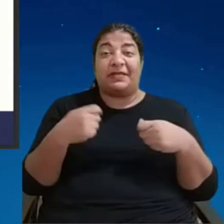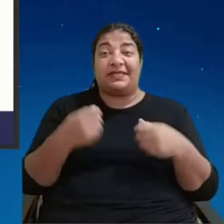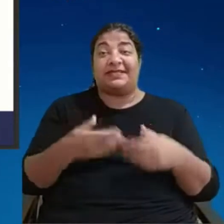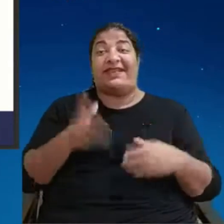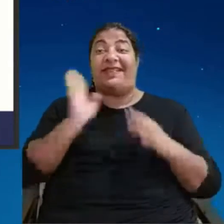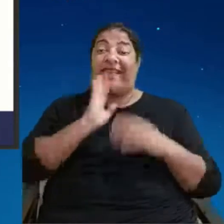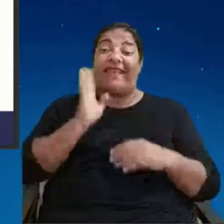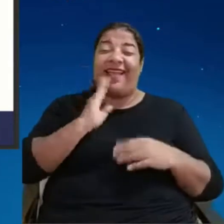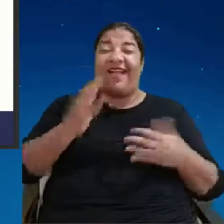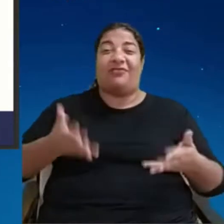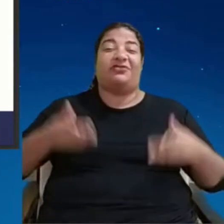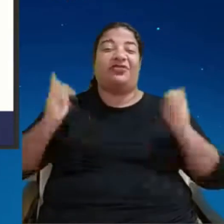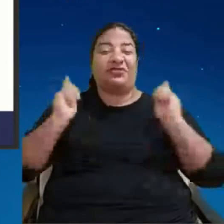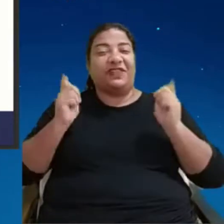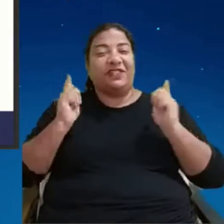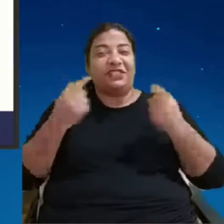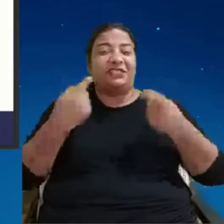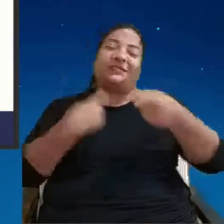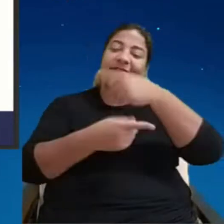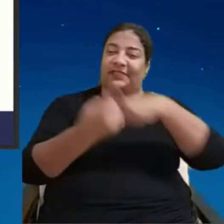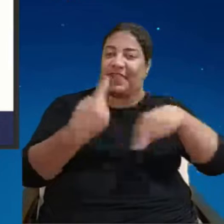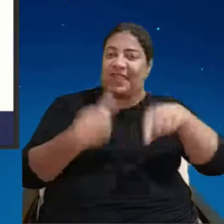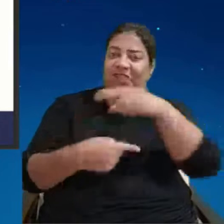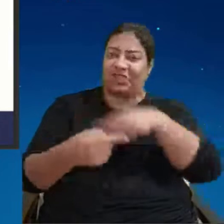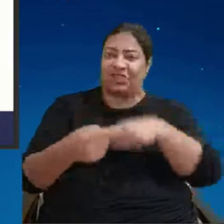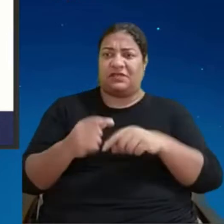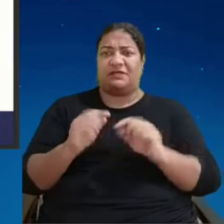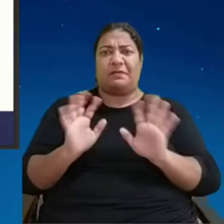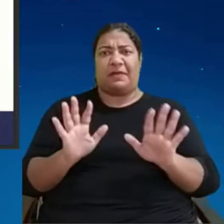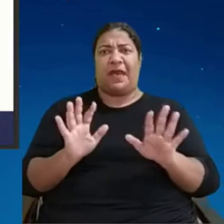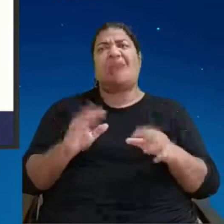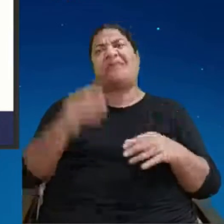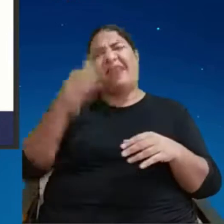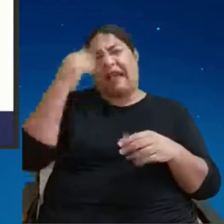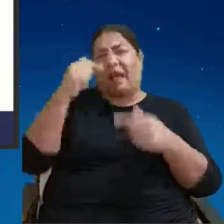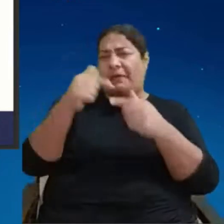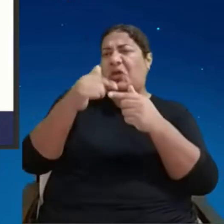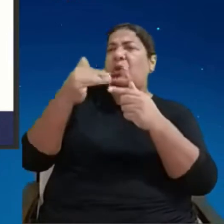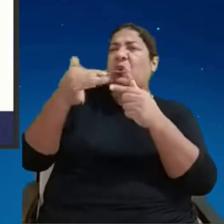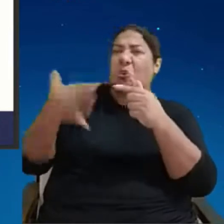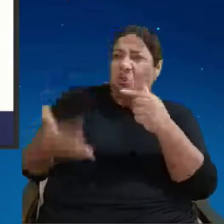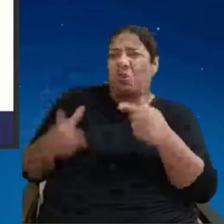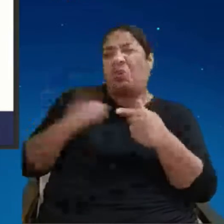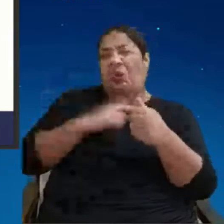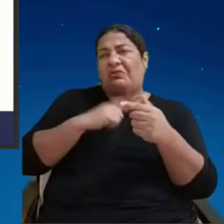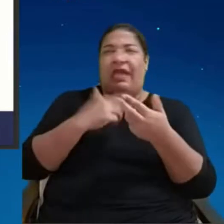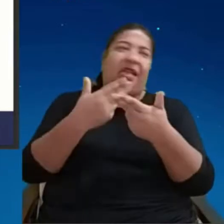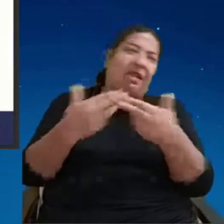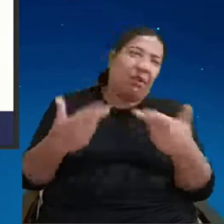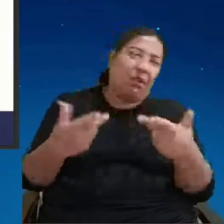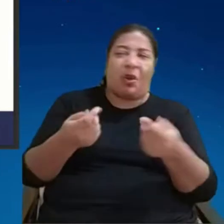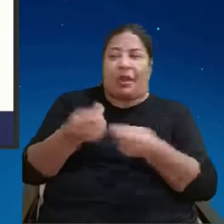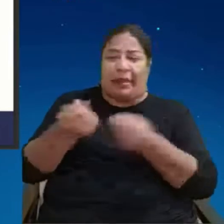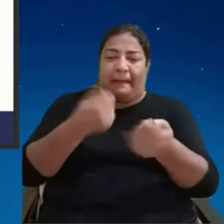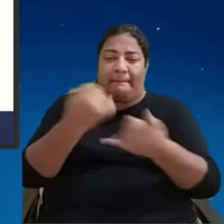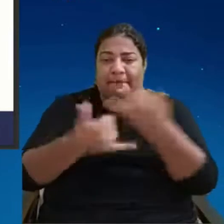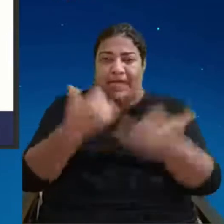interativo. Mas muita gente fala assim, não, Marisa, o Google tem totó, eu vou botar um totó, vou botar uma mesa de sinuca. Não é isso.